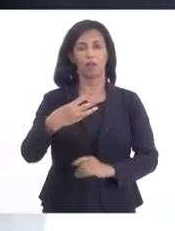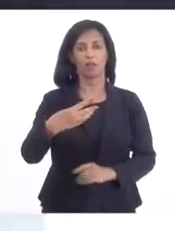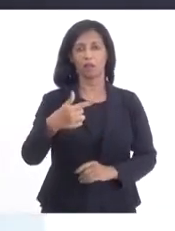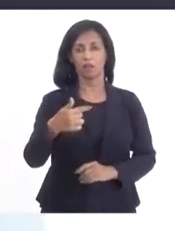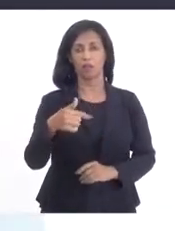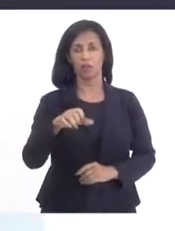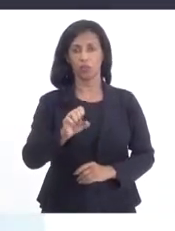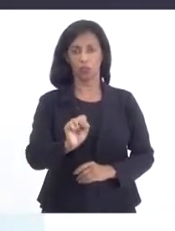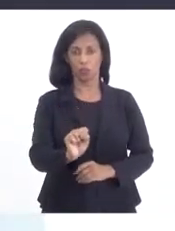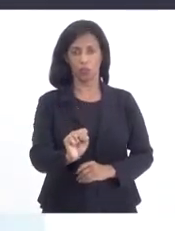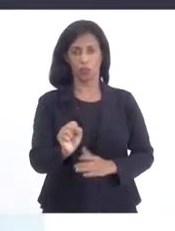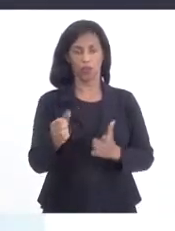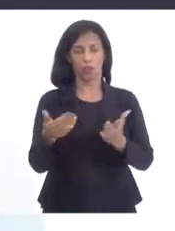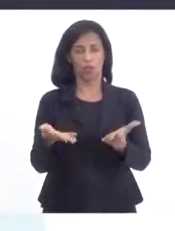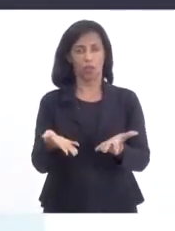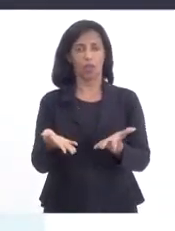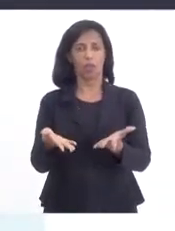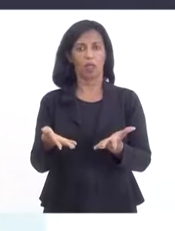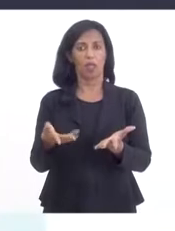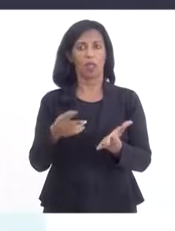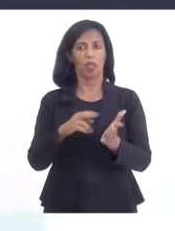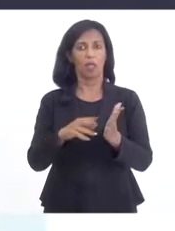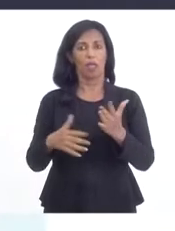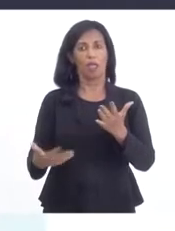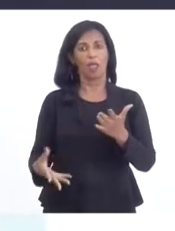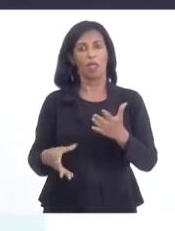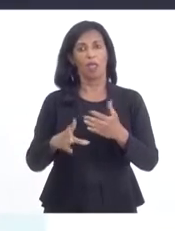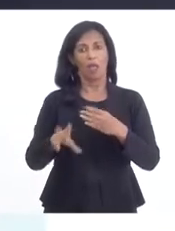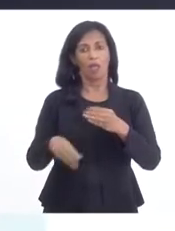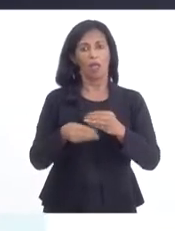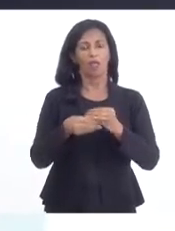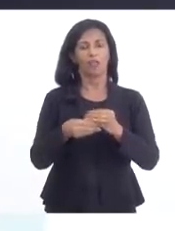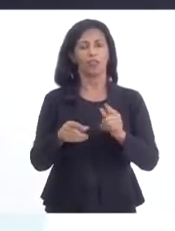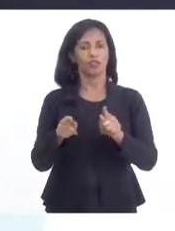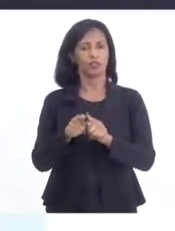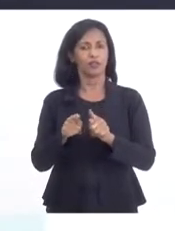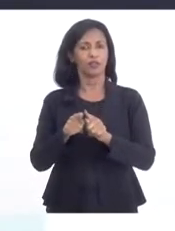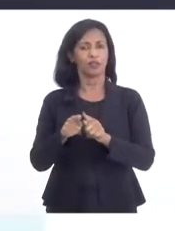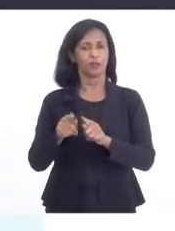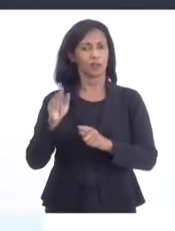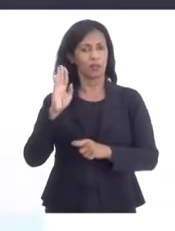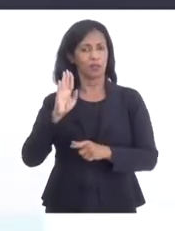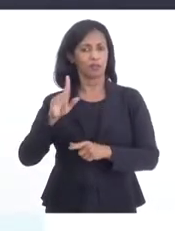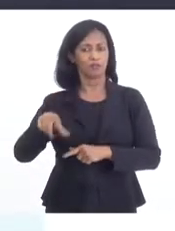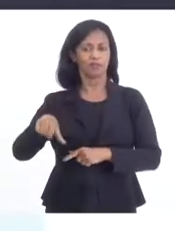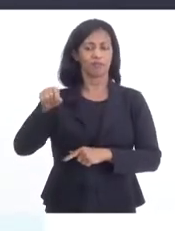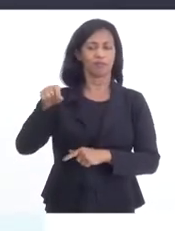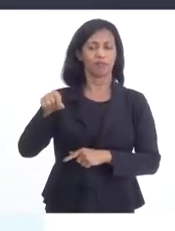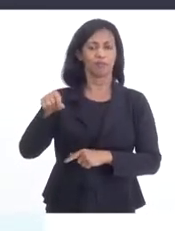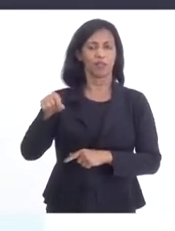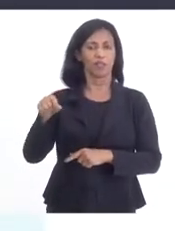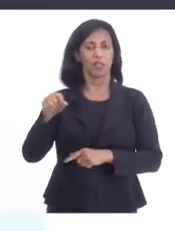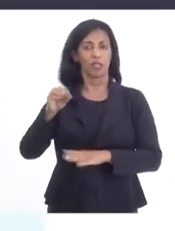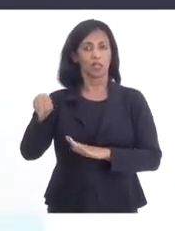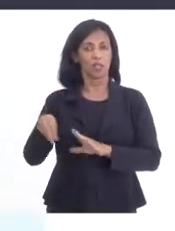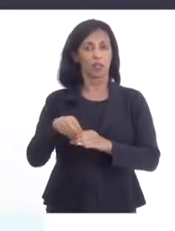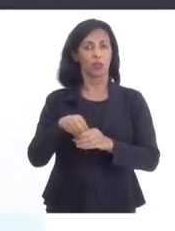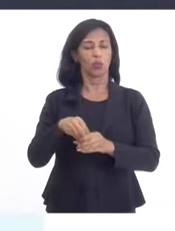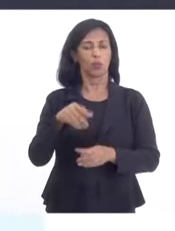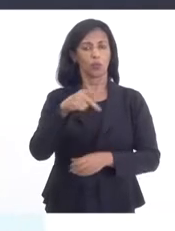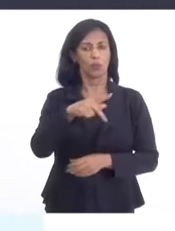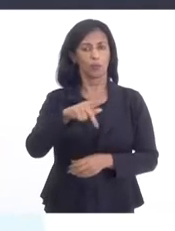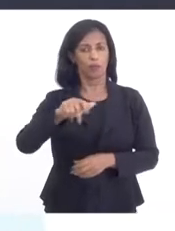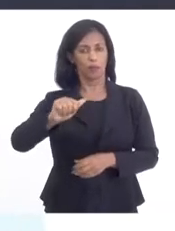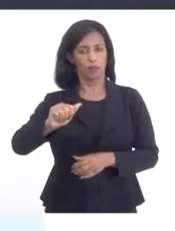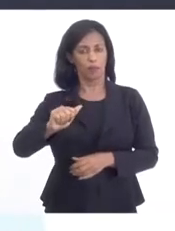378, é uma emenda aditiva de ação e prioridade, que inclui no PPA,